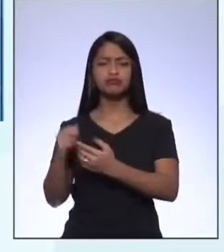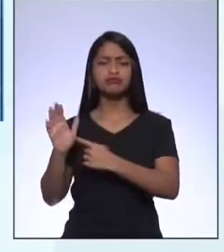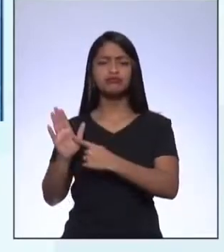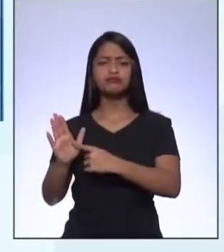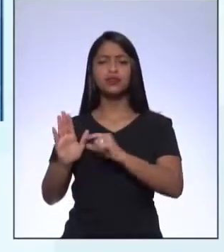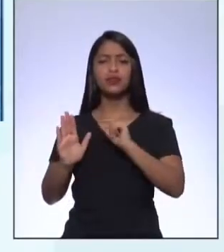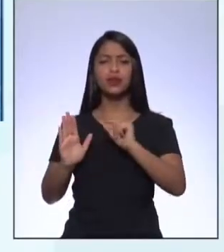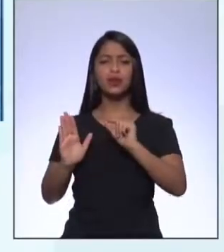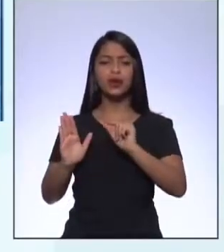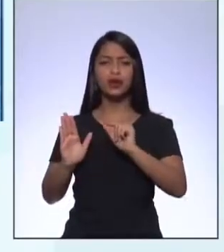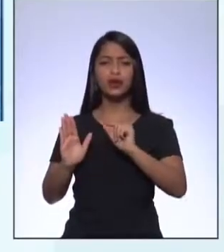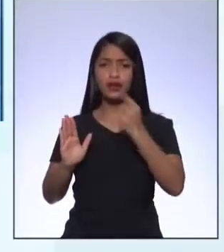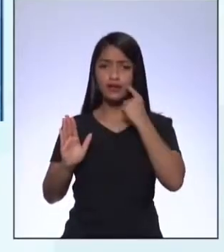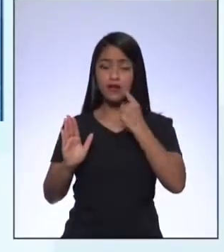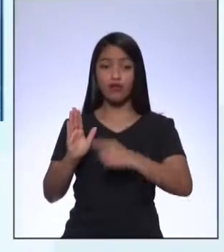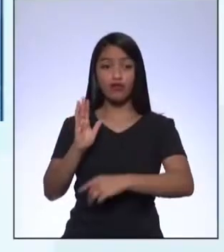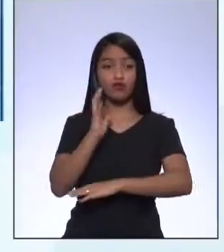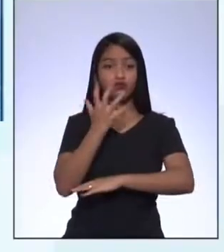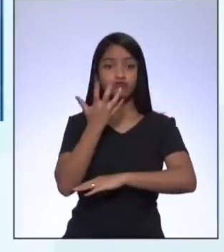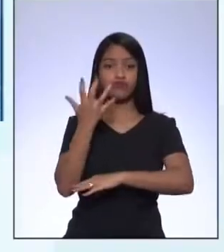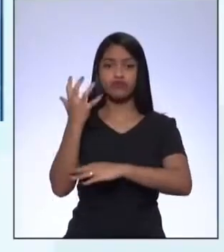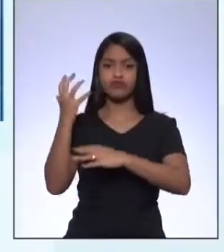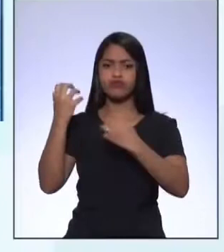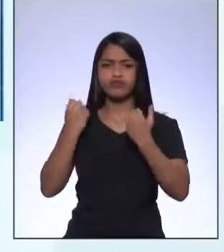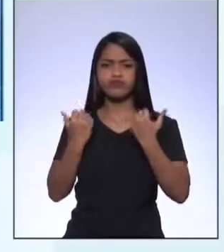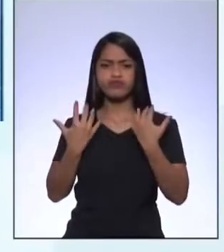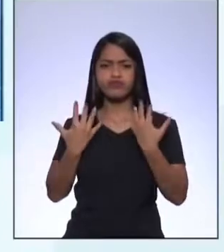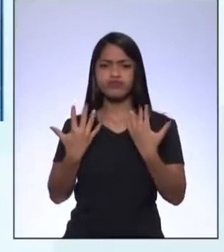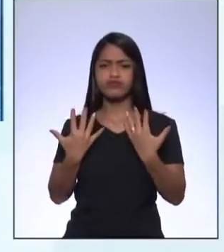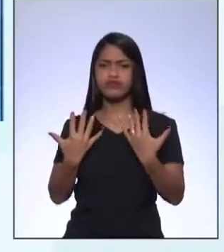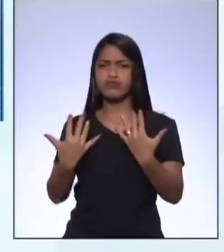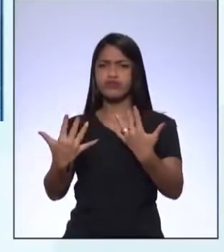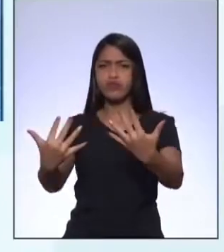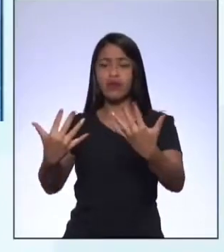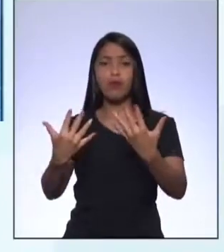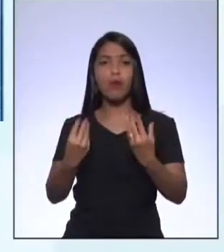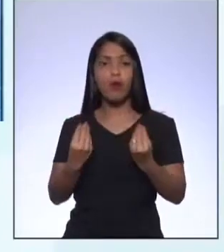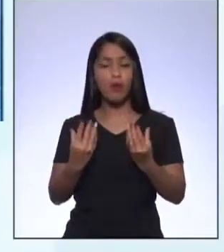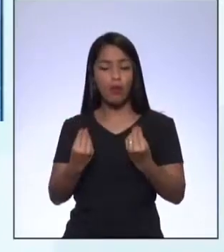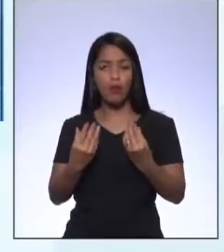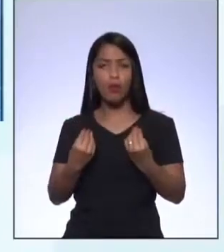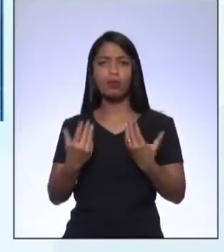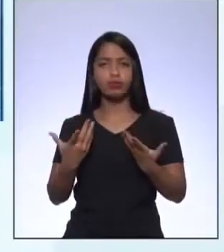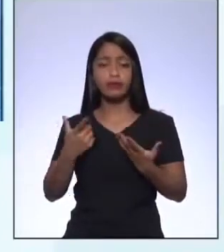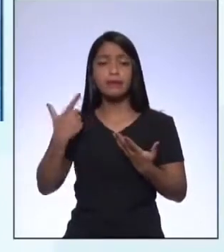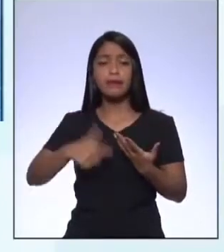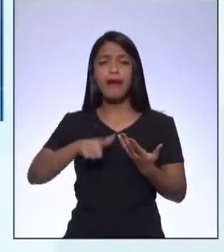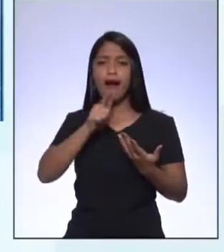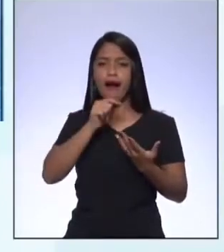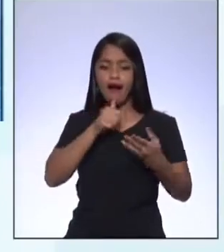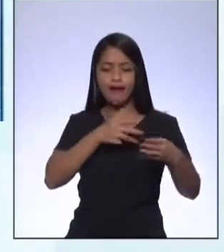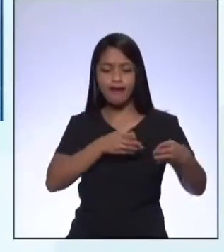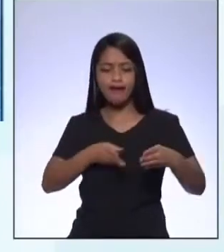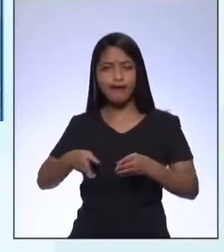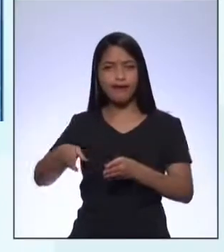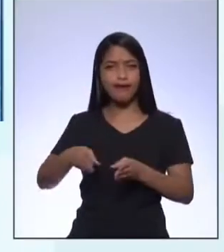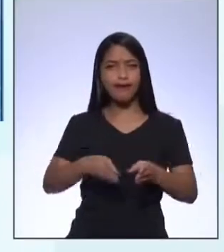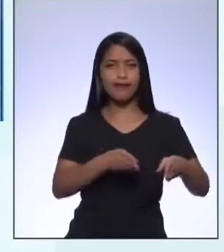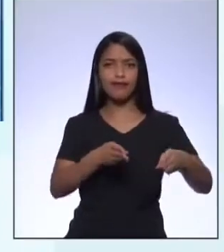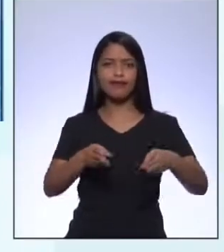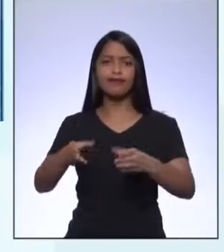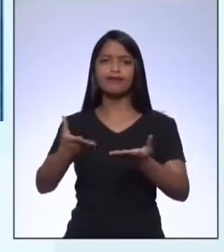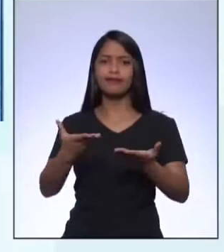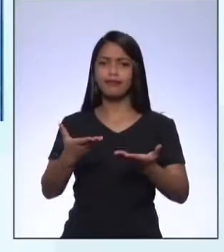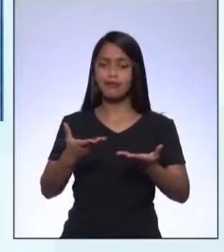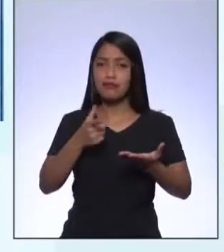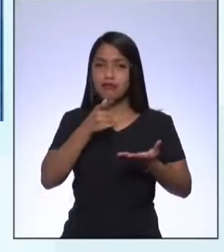densidade dessa floresta. A quantidade de vegetação, né? tem um rio ali cortando, né? A riqueza